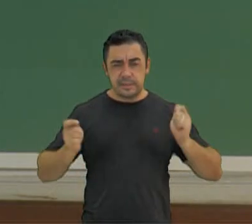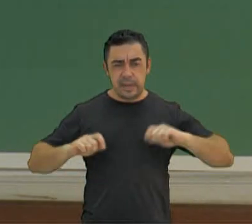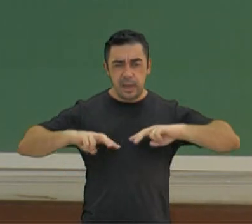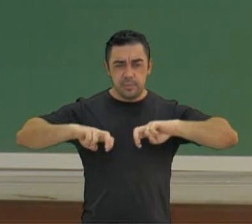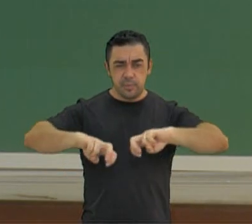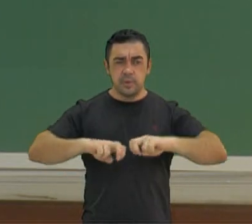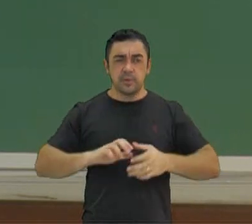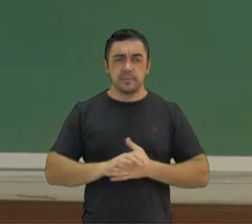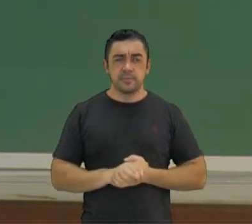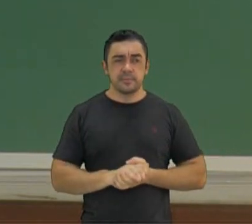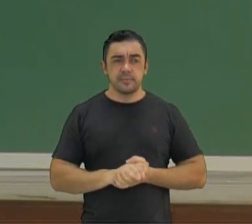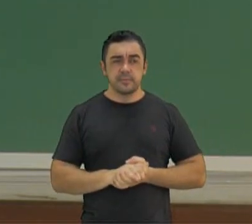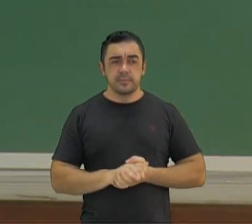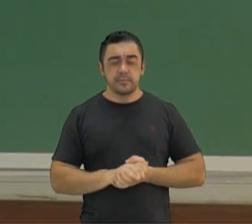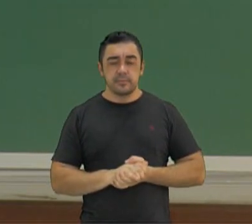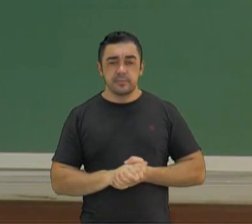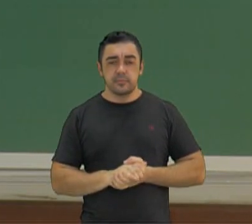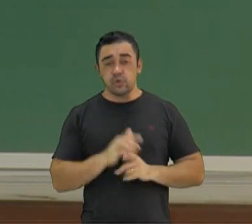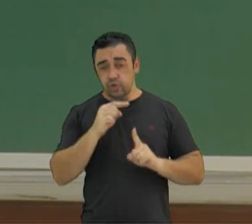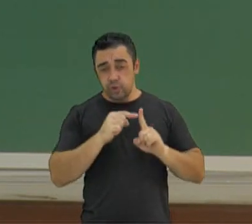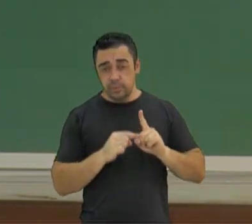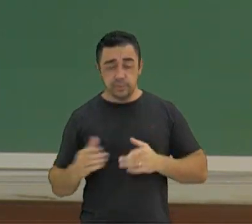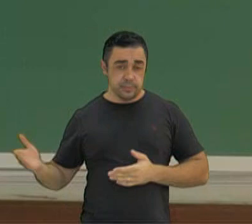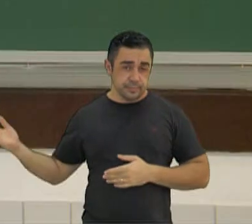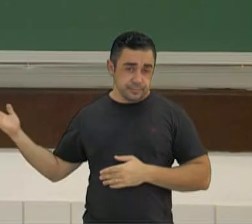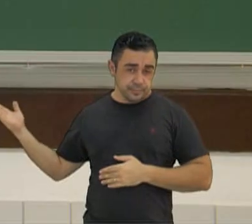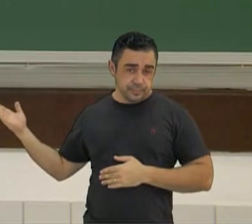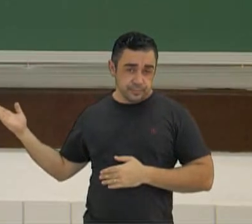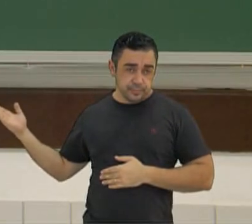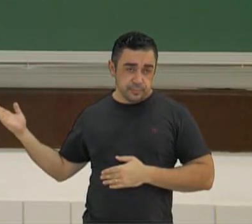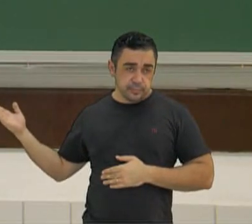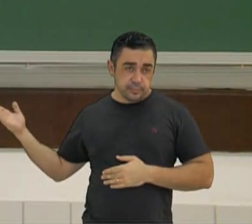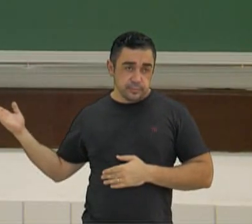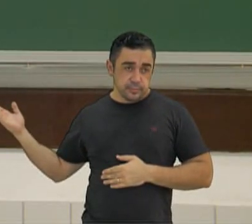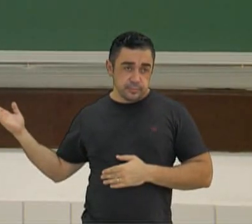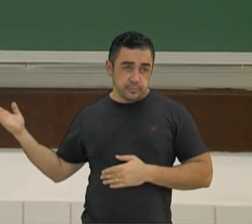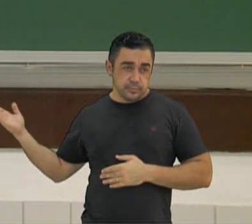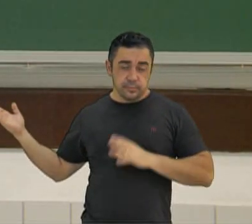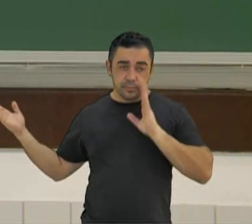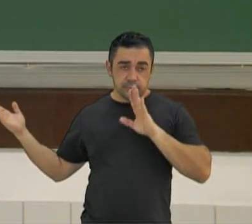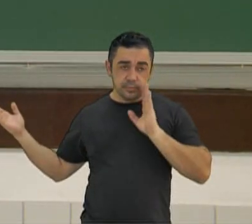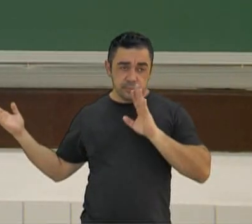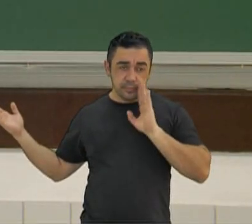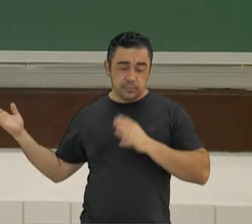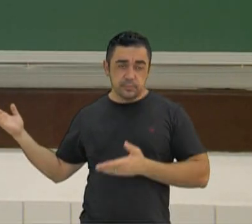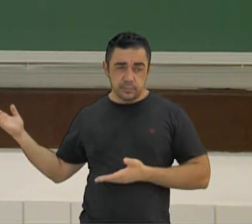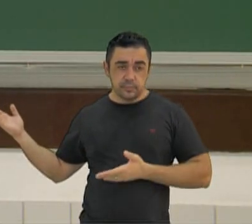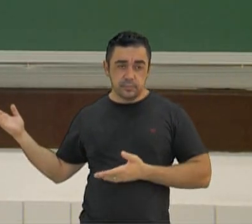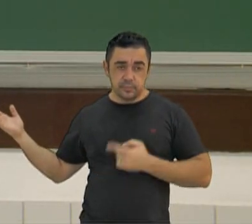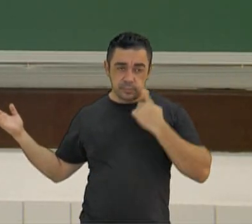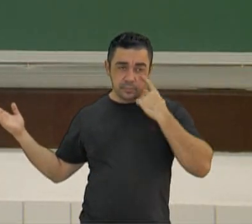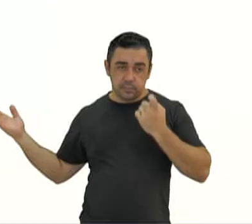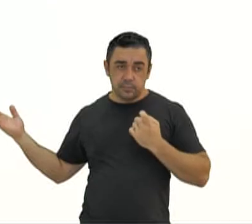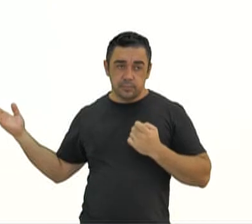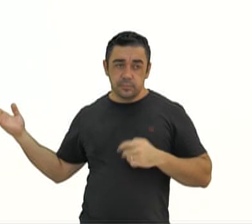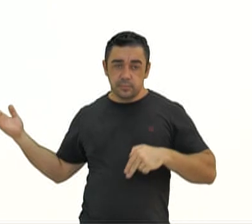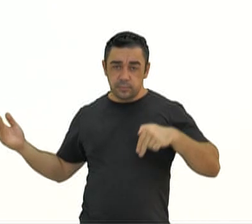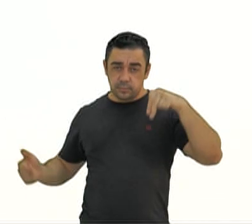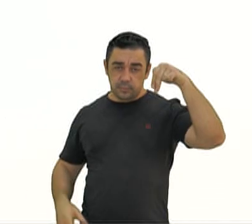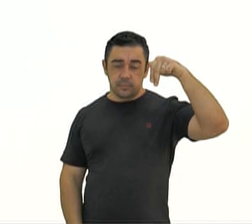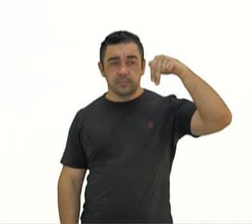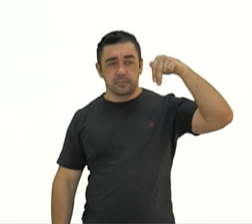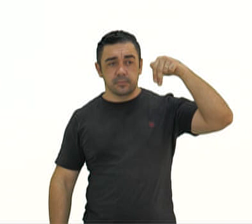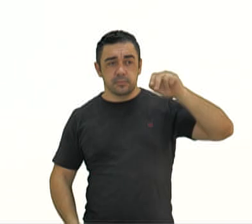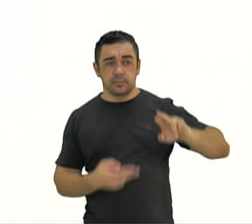no local. Os biocombustíveis mais destacados, achei muito interessante essa imagem. Na região norte nós temos